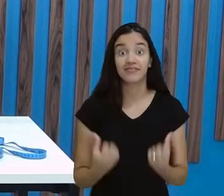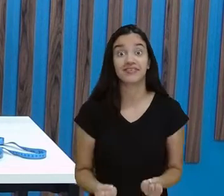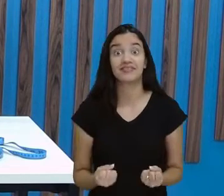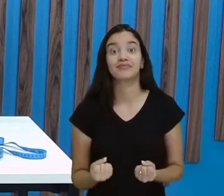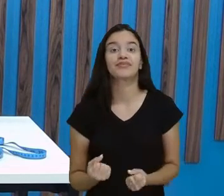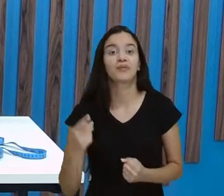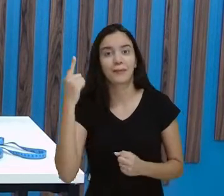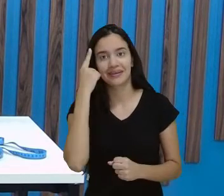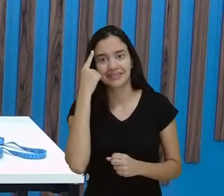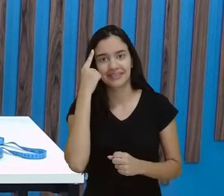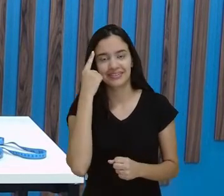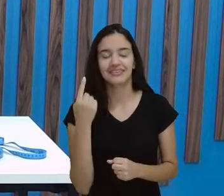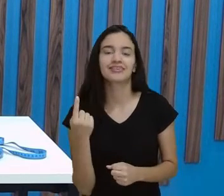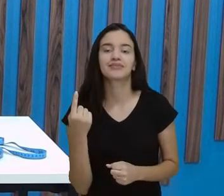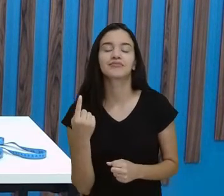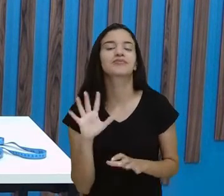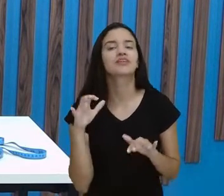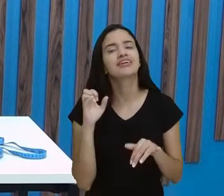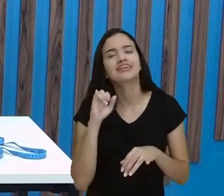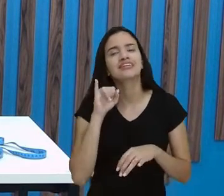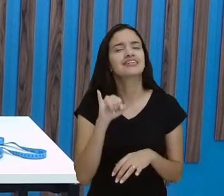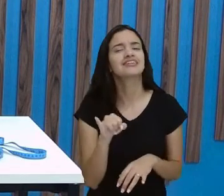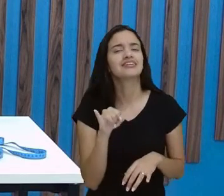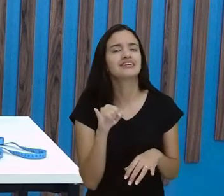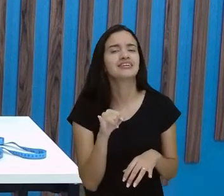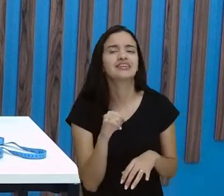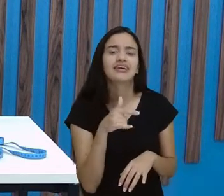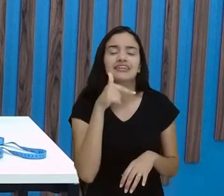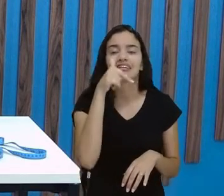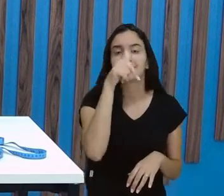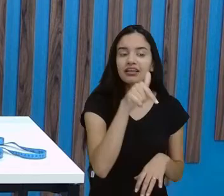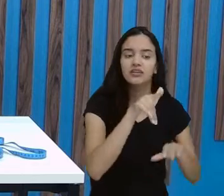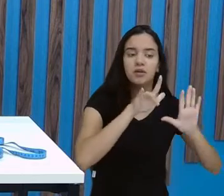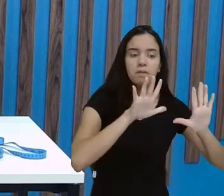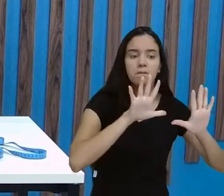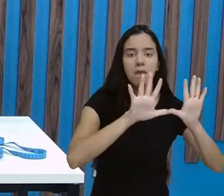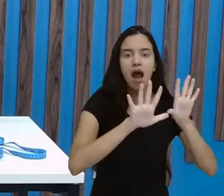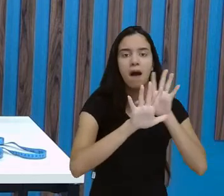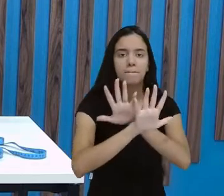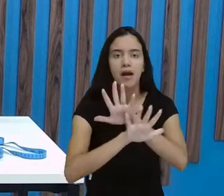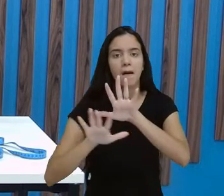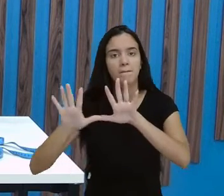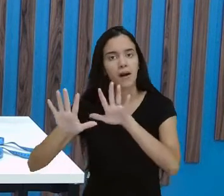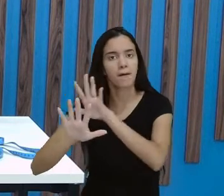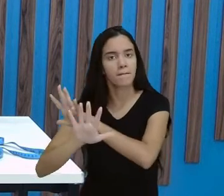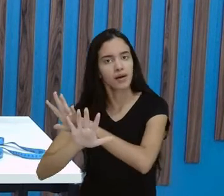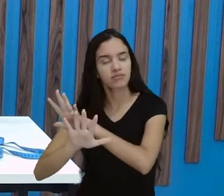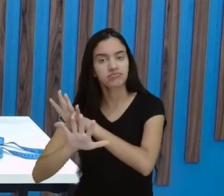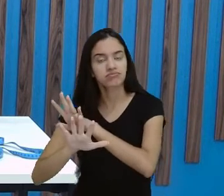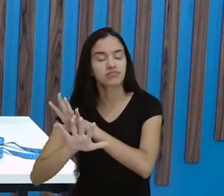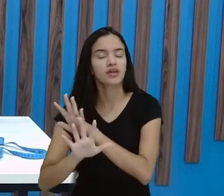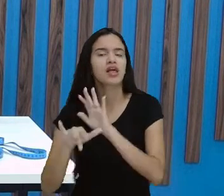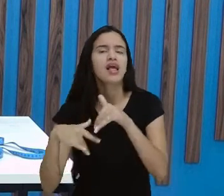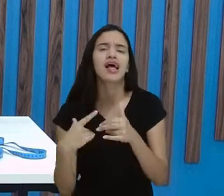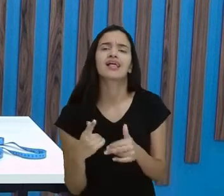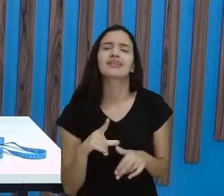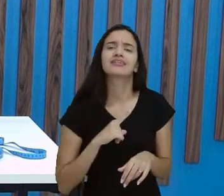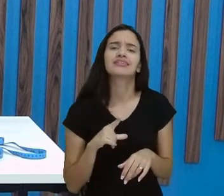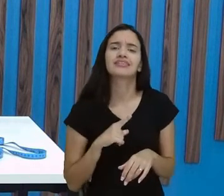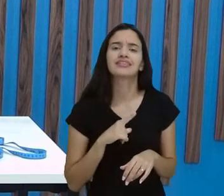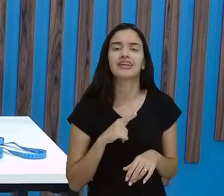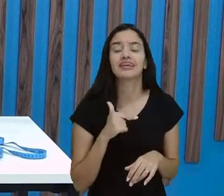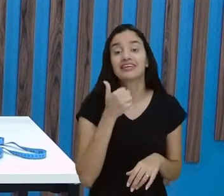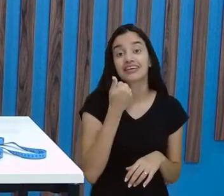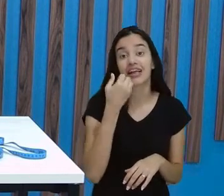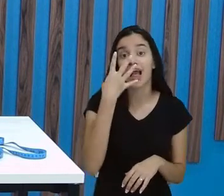vamos pensar. Se 7 palmos é igual a 1 metro e a toalha